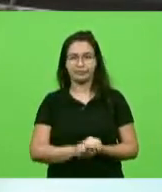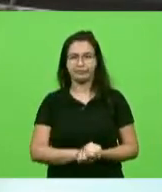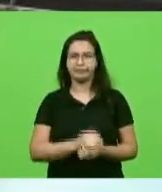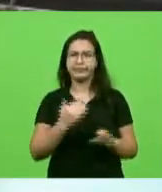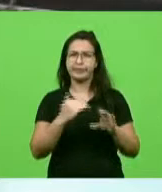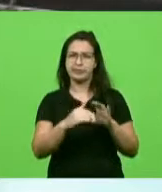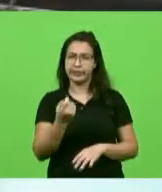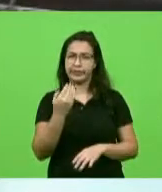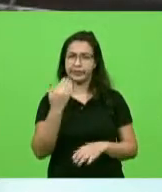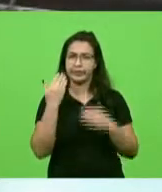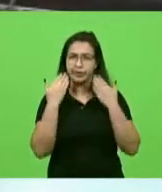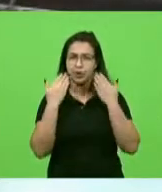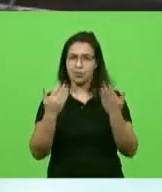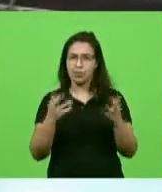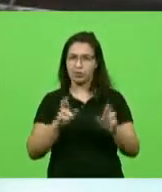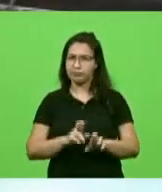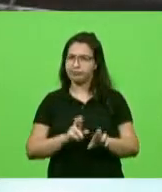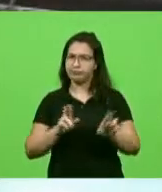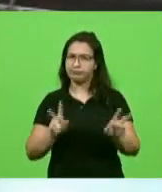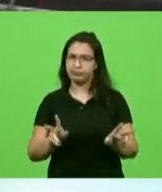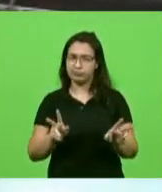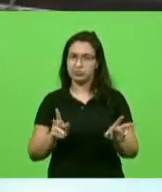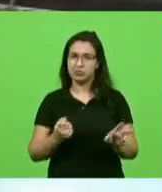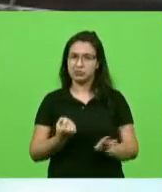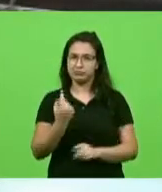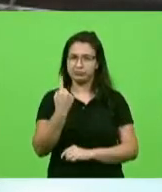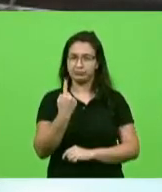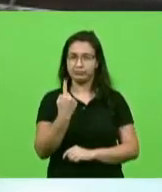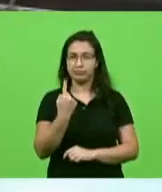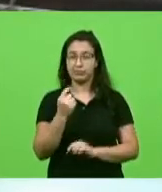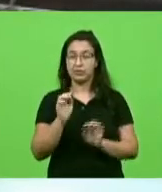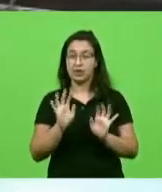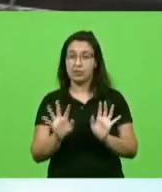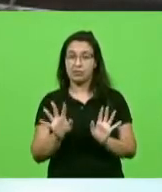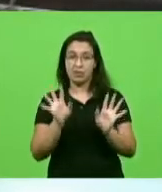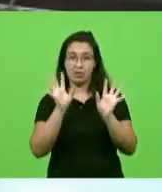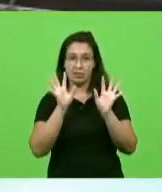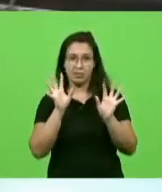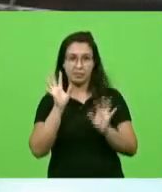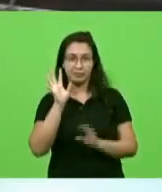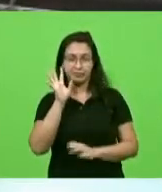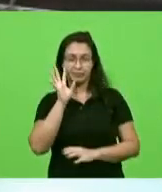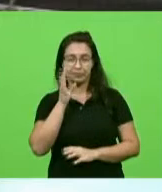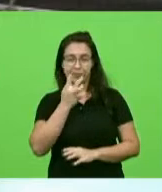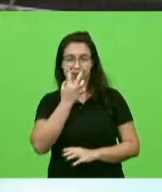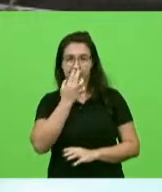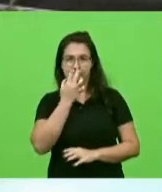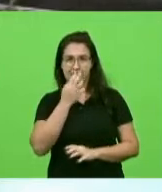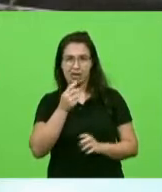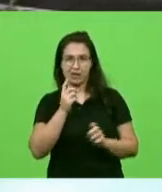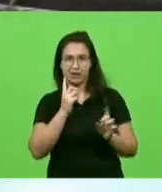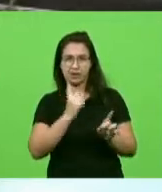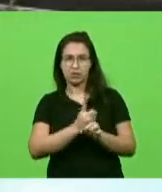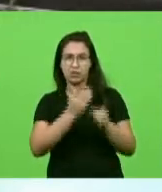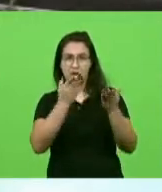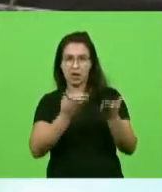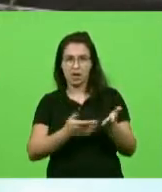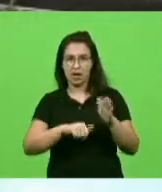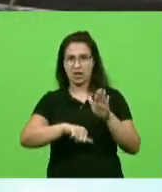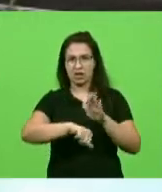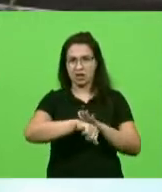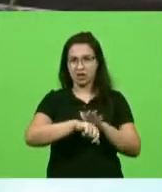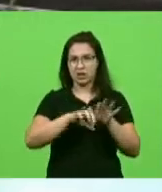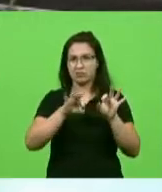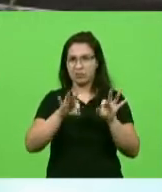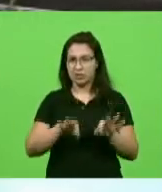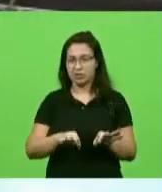curiosas e realmente, entretanto, não nos parece ser este o indício criminoso, na medida em que